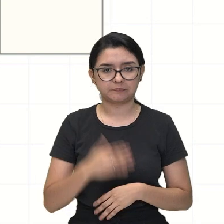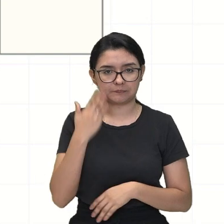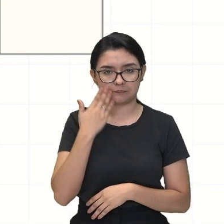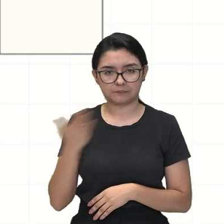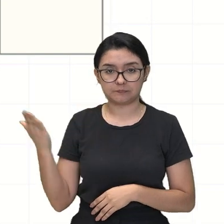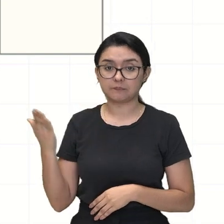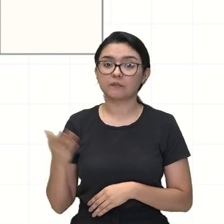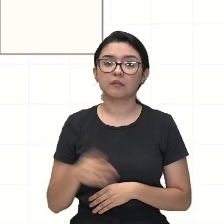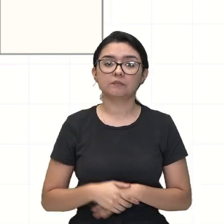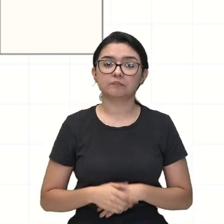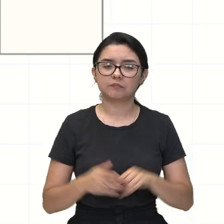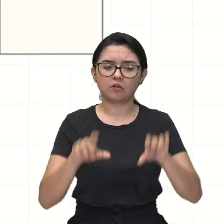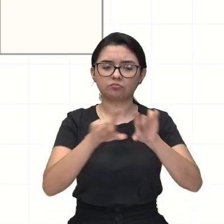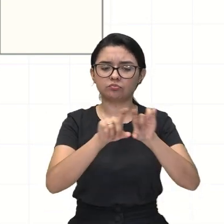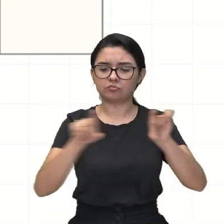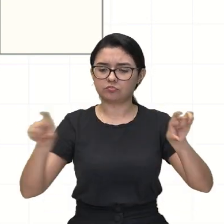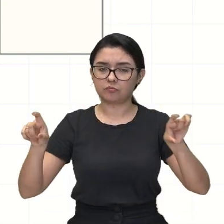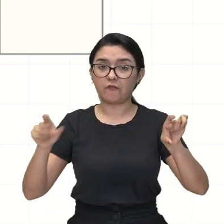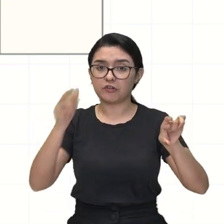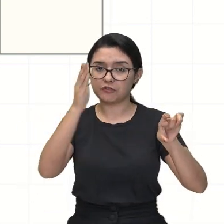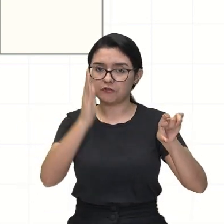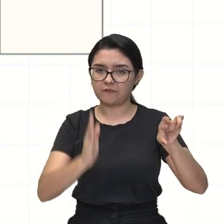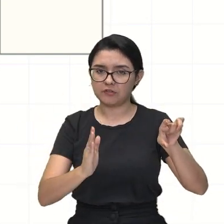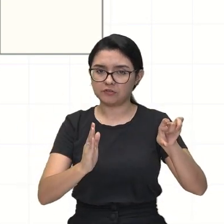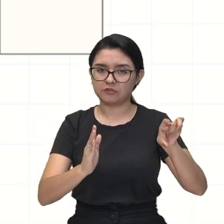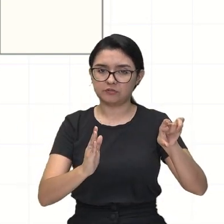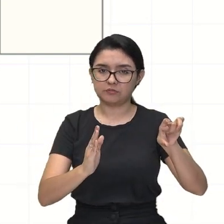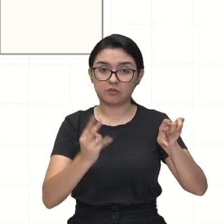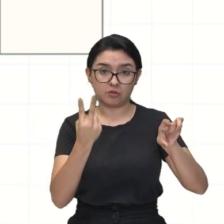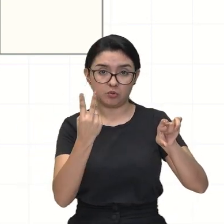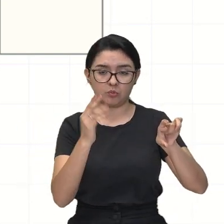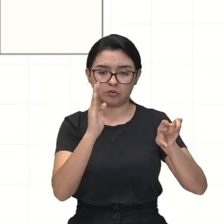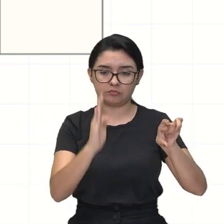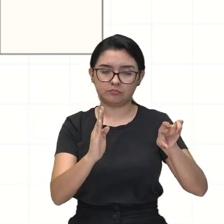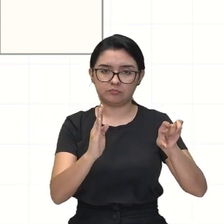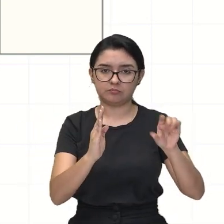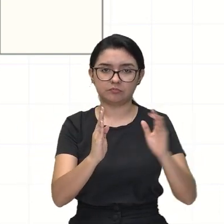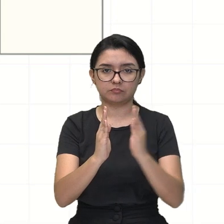Essa área, ela foi dividida em 2 partes